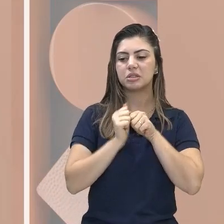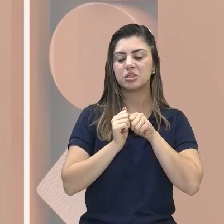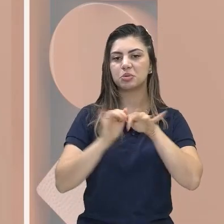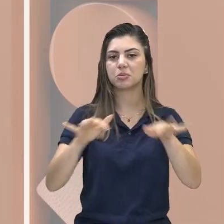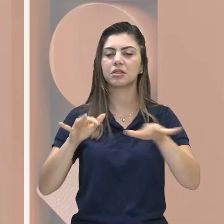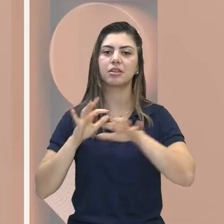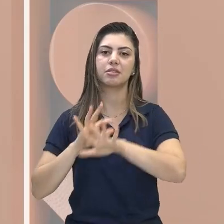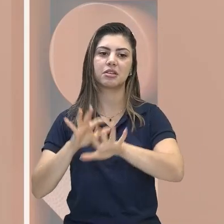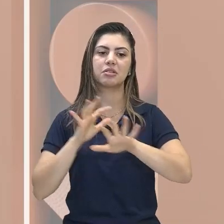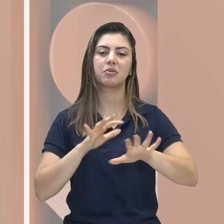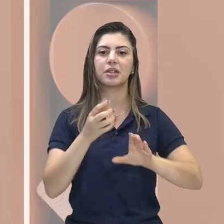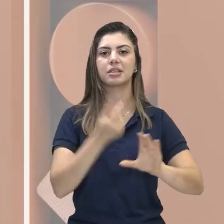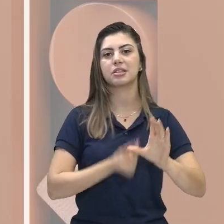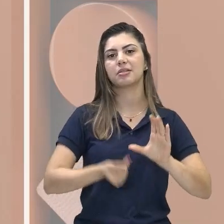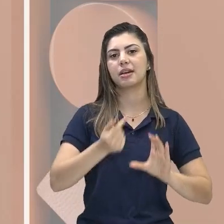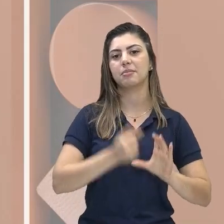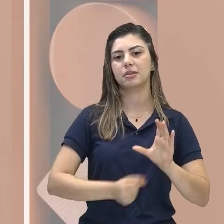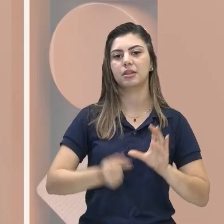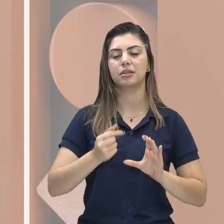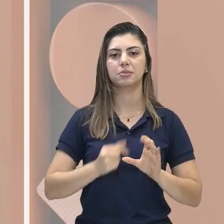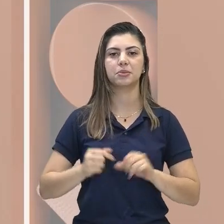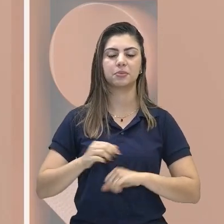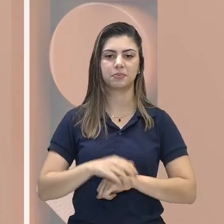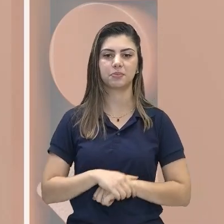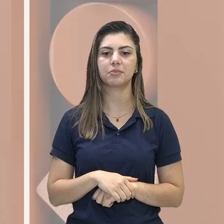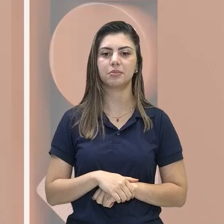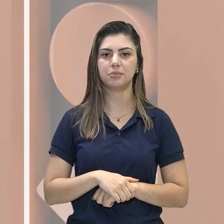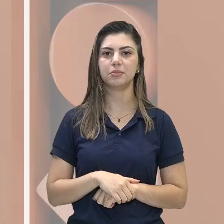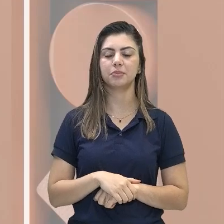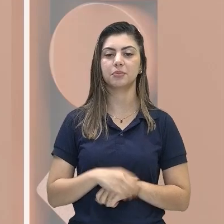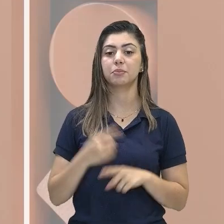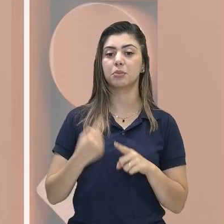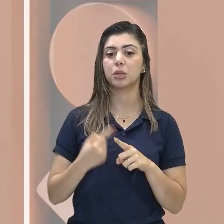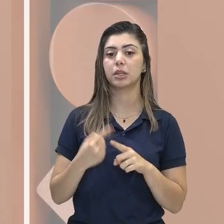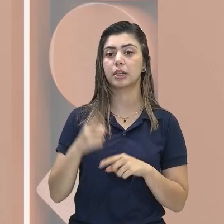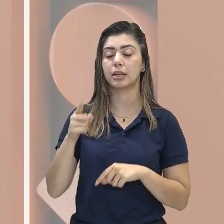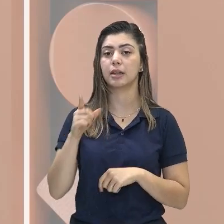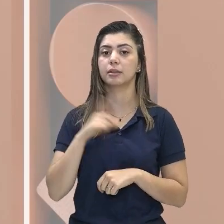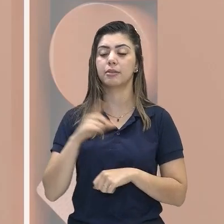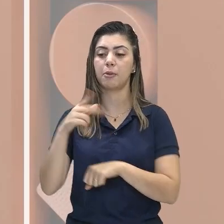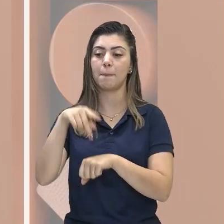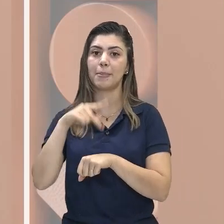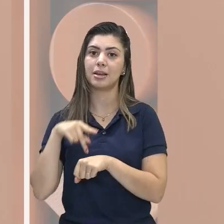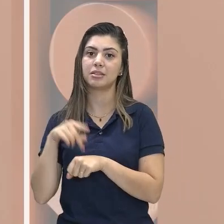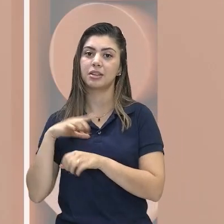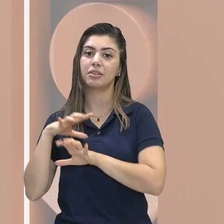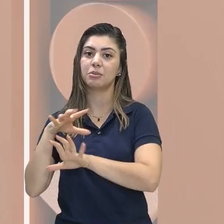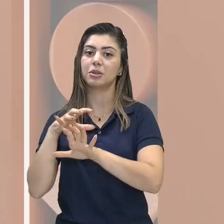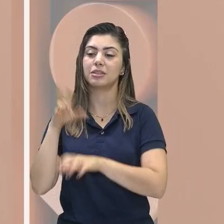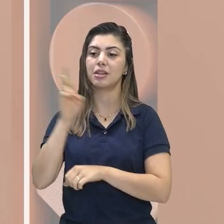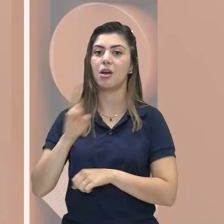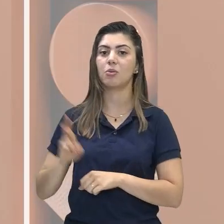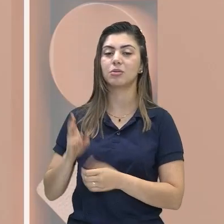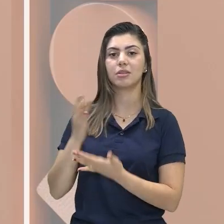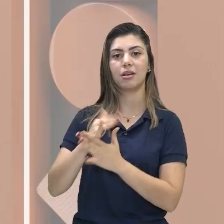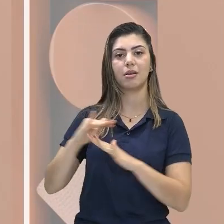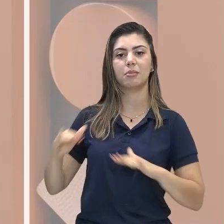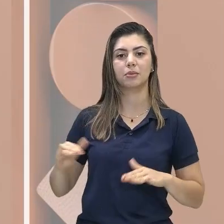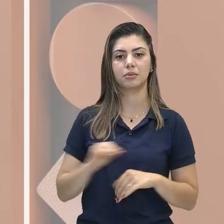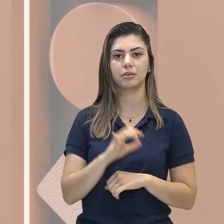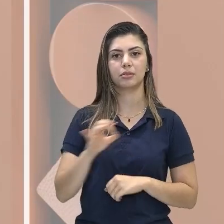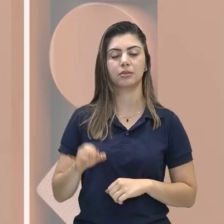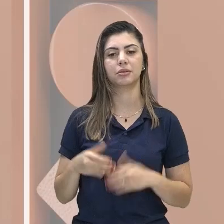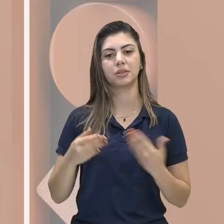sua influência sobre os países que estavam sob influência da União Soviética, certo? Então,